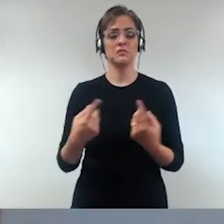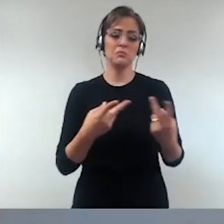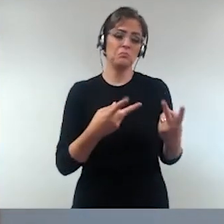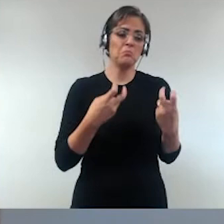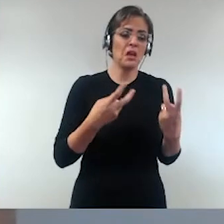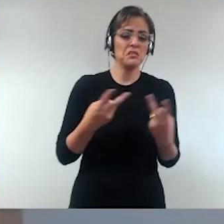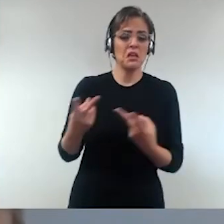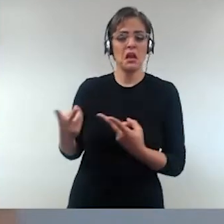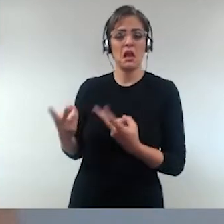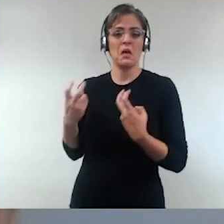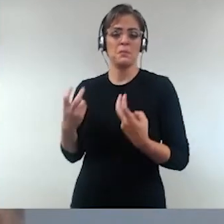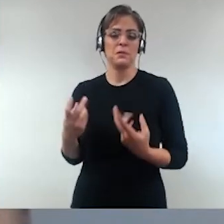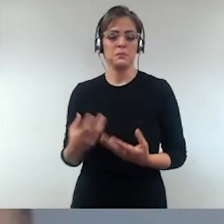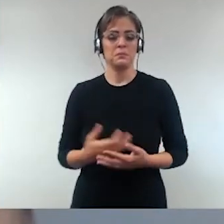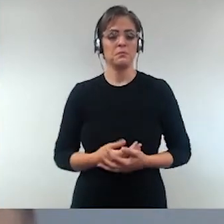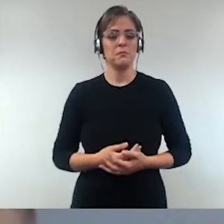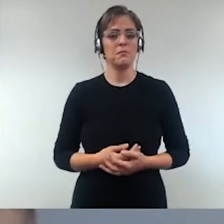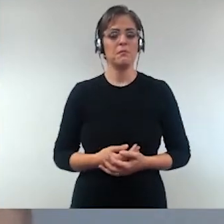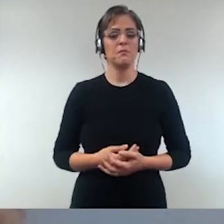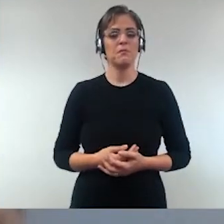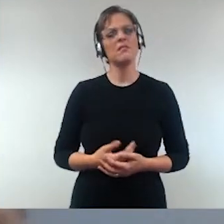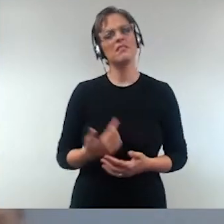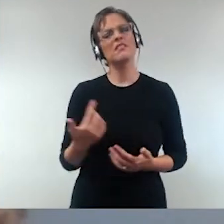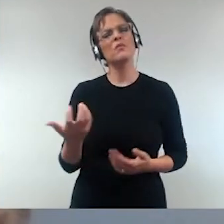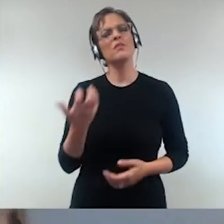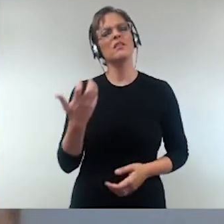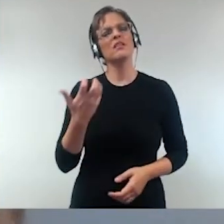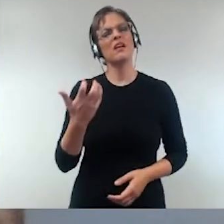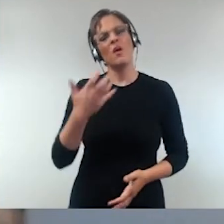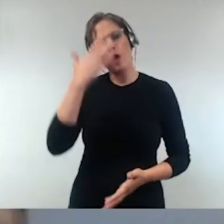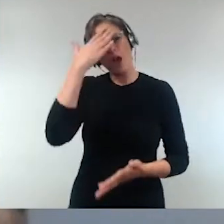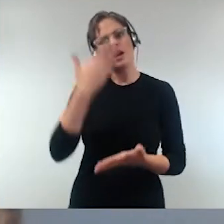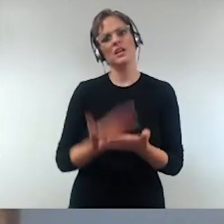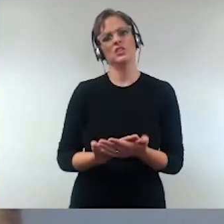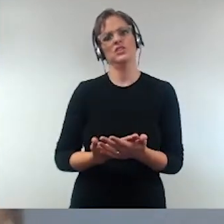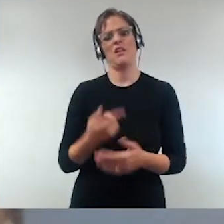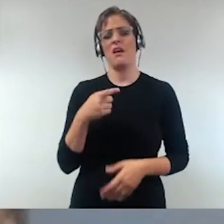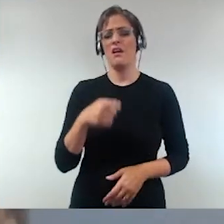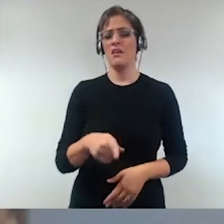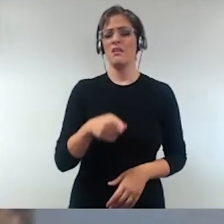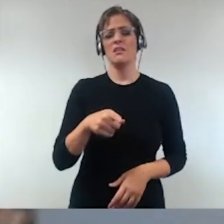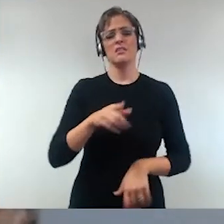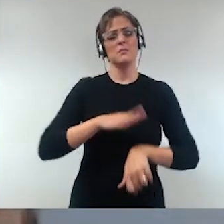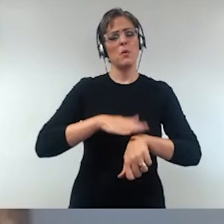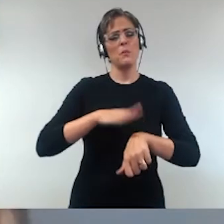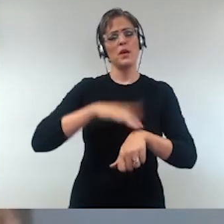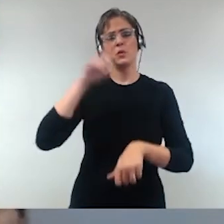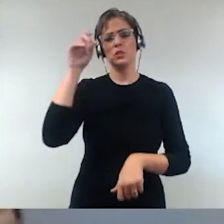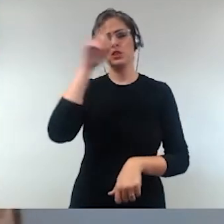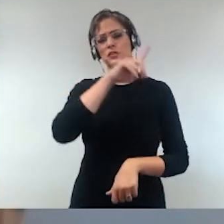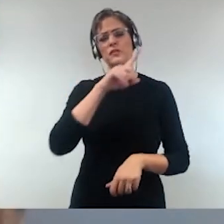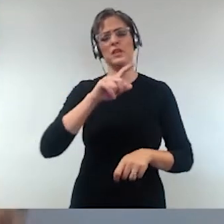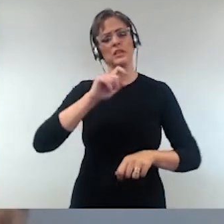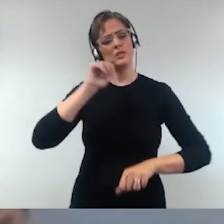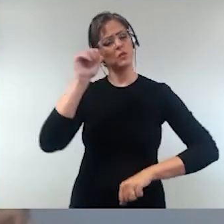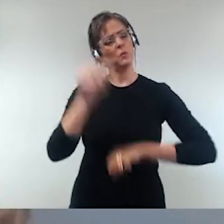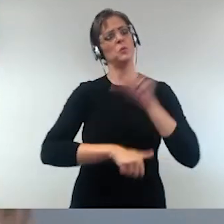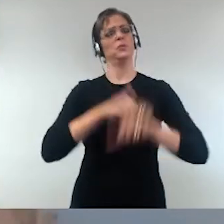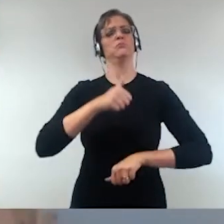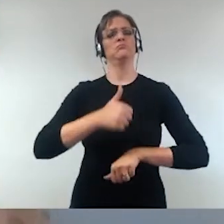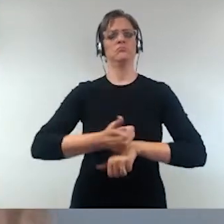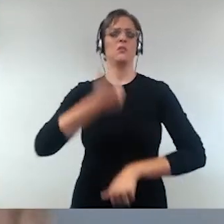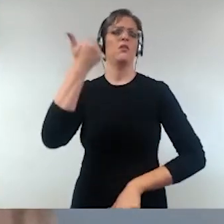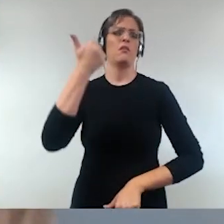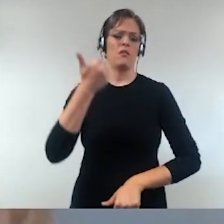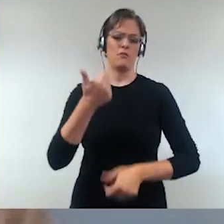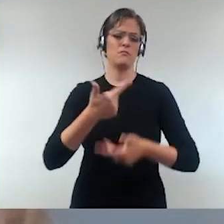acadêmicos. E eu quero acreditar que a gente possa utilizar esse cisne negro como um ponto de partida. Eu acho que, mais do que oportunidade, a